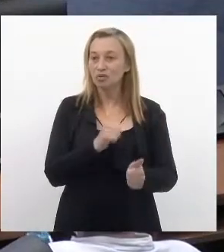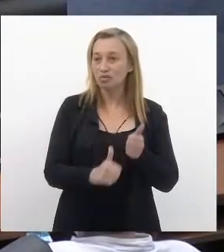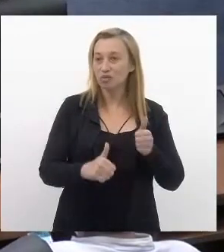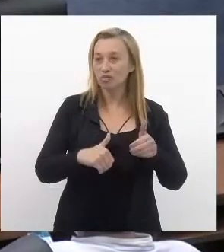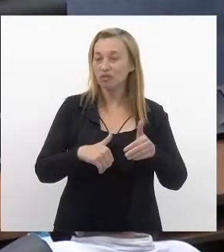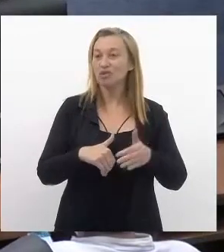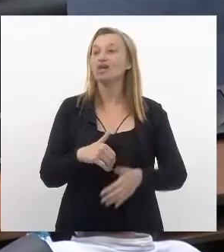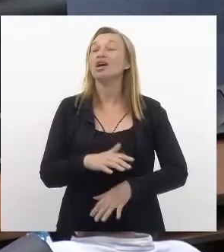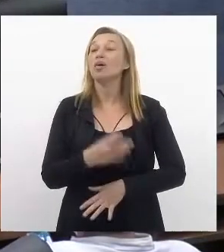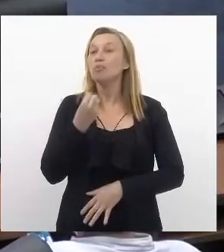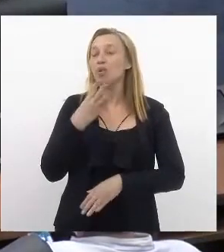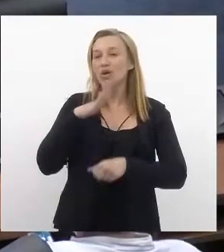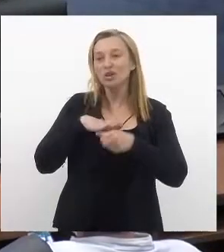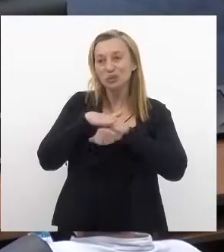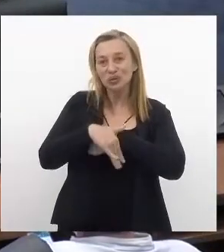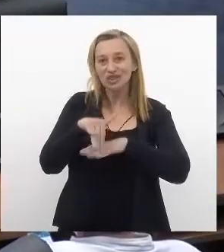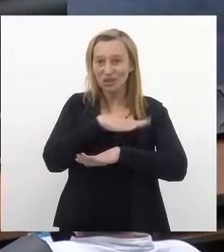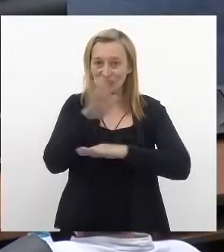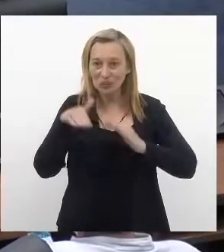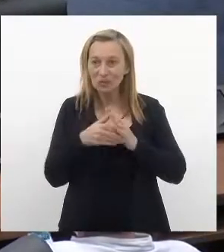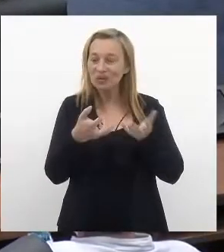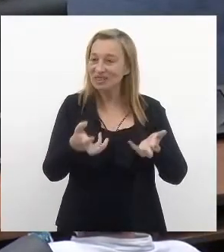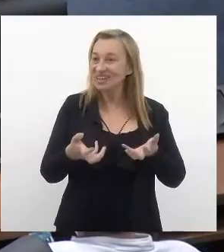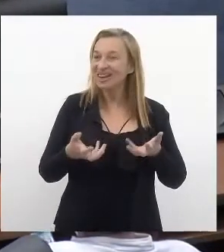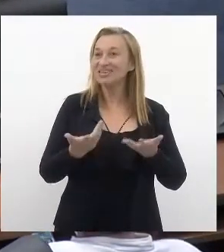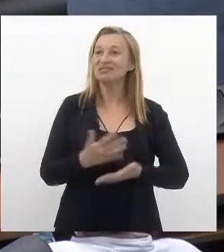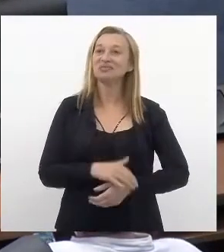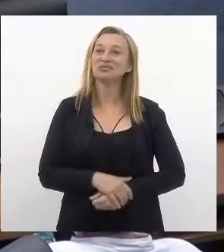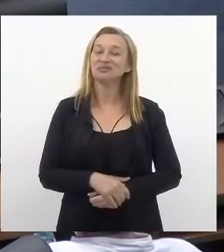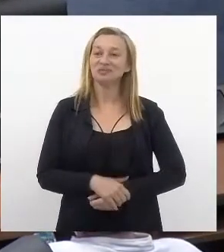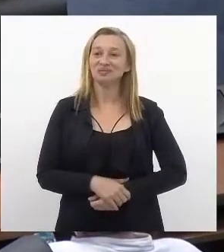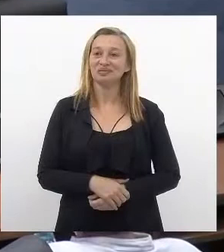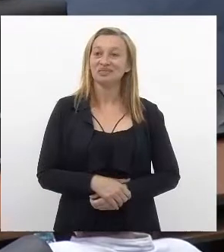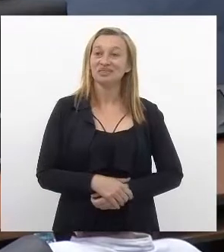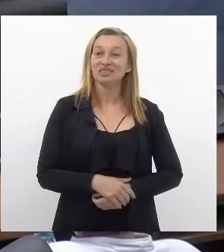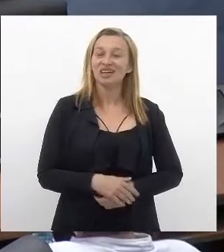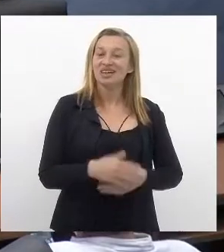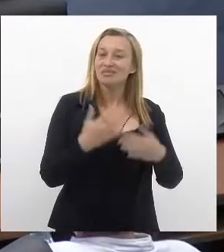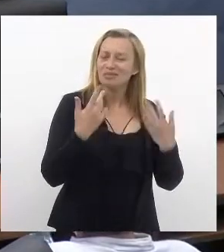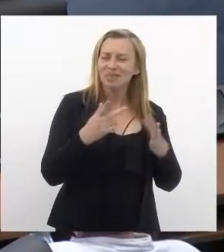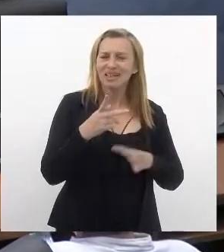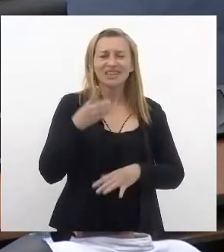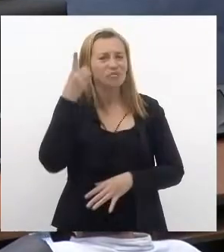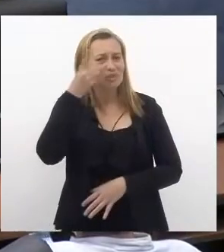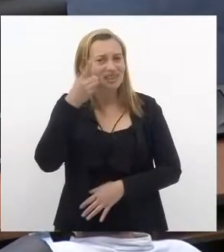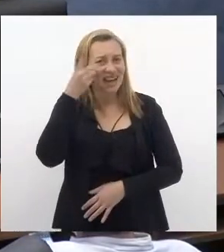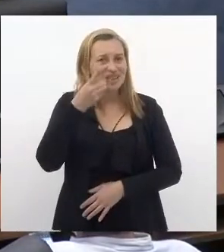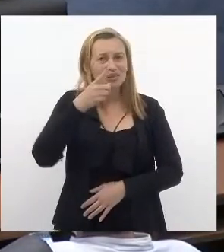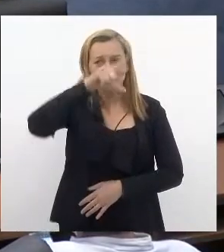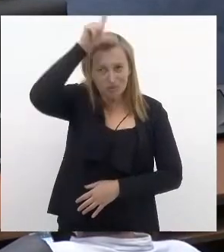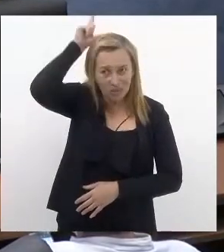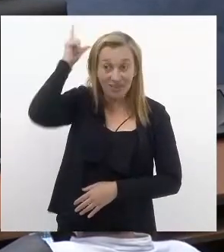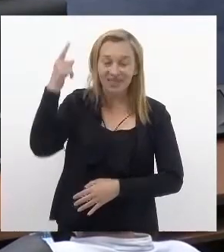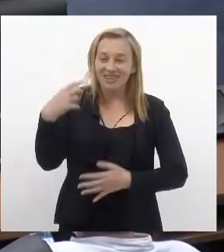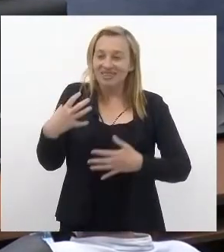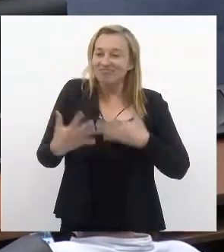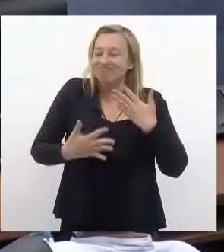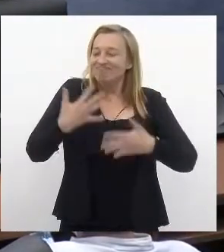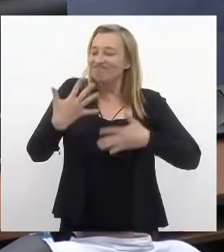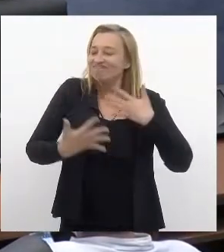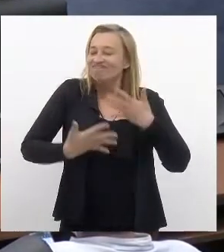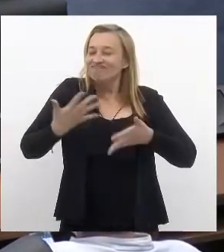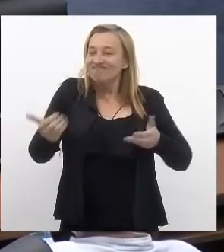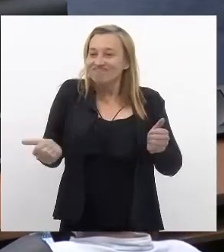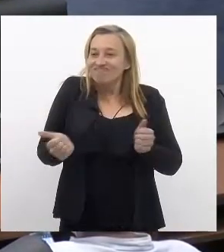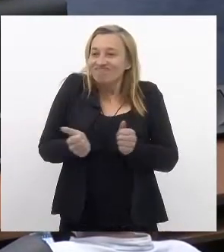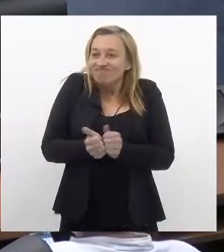Muito boa noite a todas e todos. Quero cumprimentar o deputado Luiz Paulo, dizer da alegria de estar aqui entre cada uma